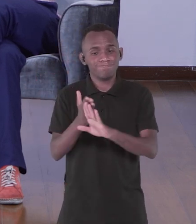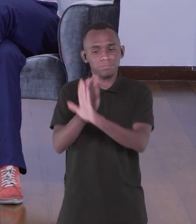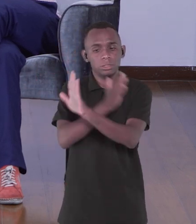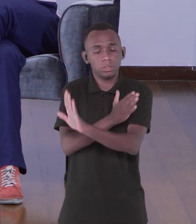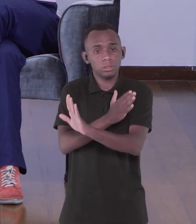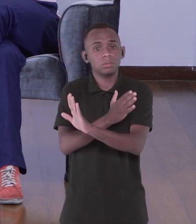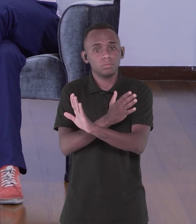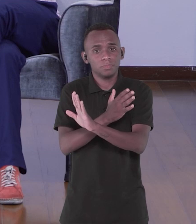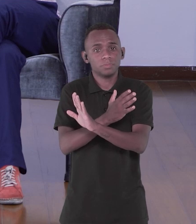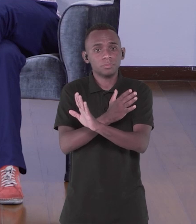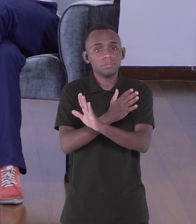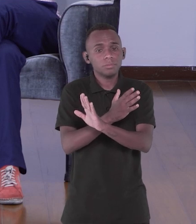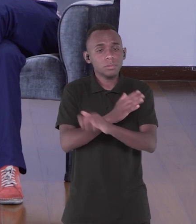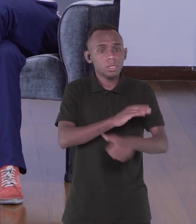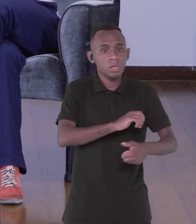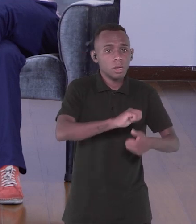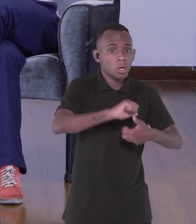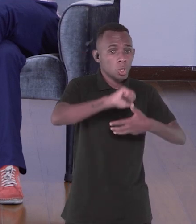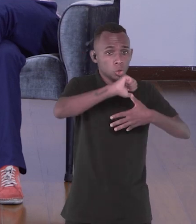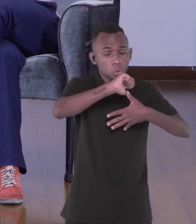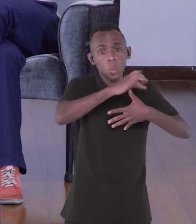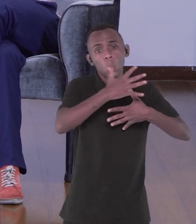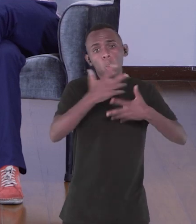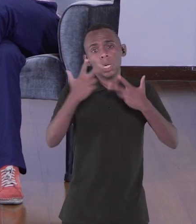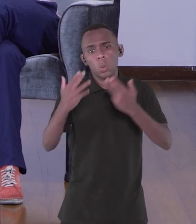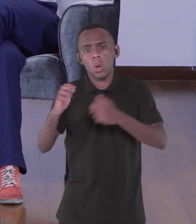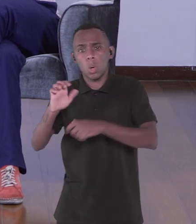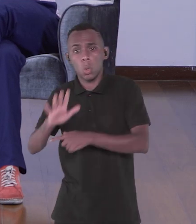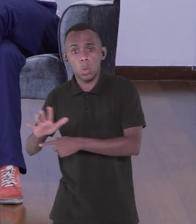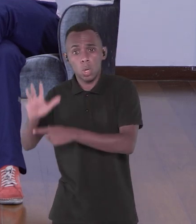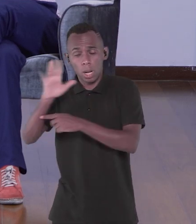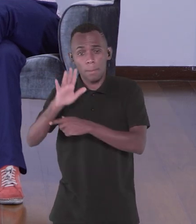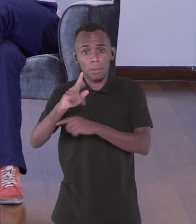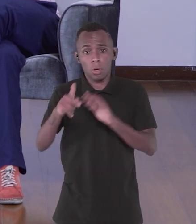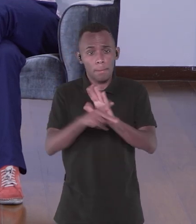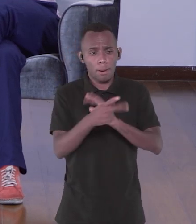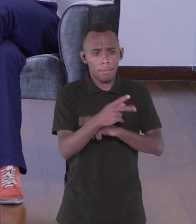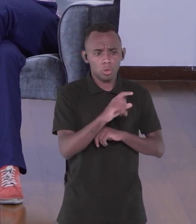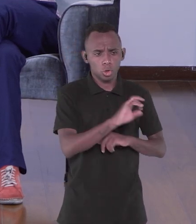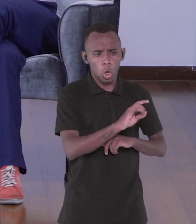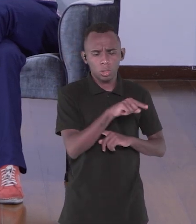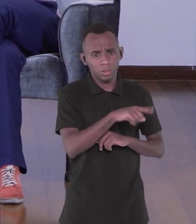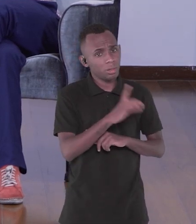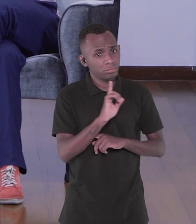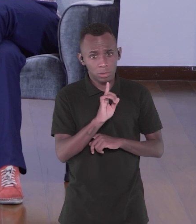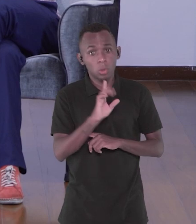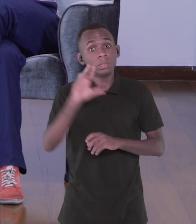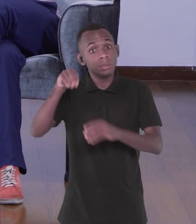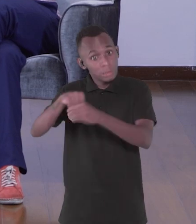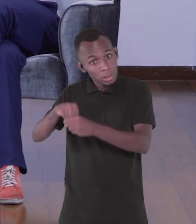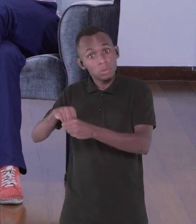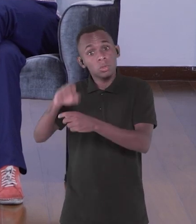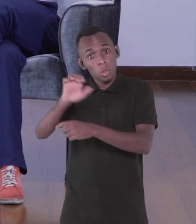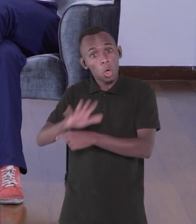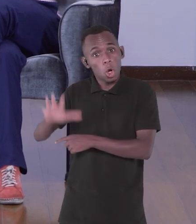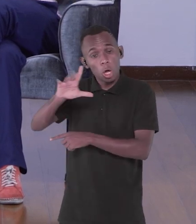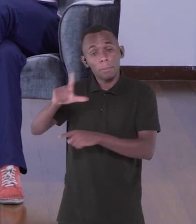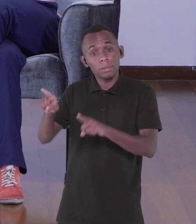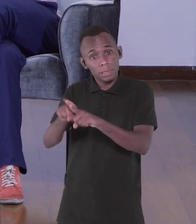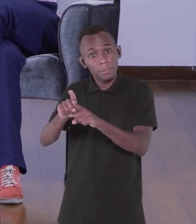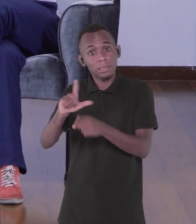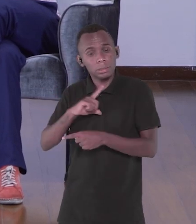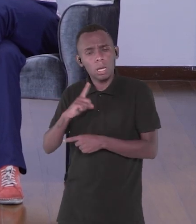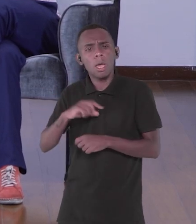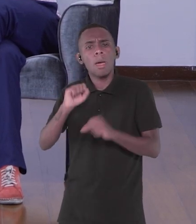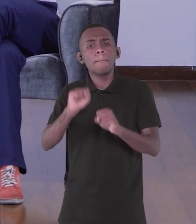da América do Sul em relação à Europa não é só da América do Sul em relação à Europa, é dentro da Europa também. O que pode ser